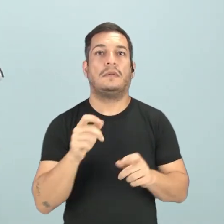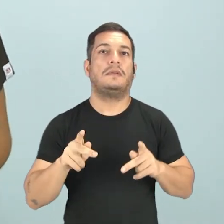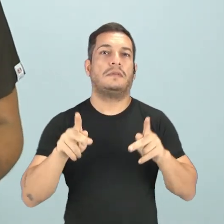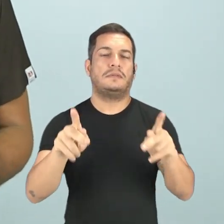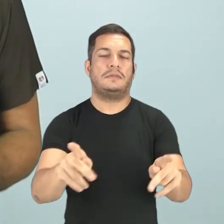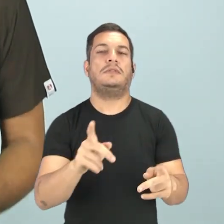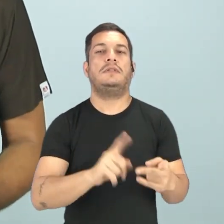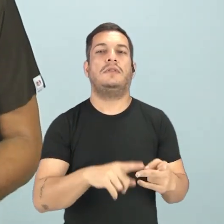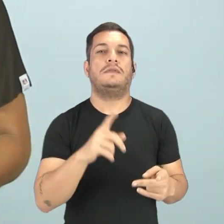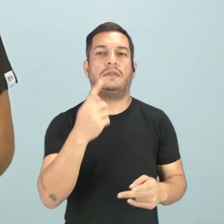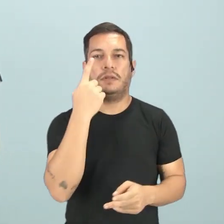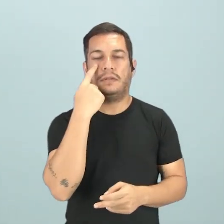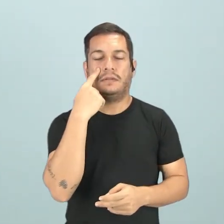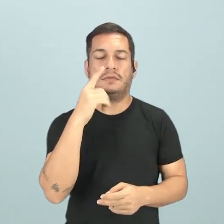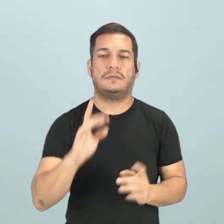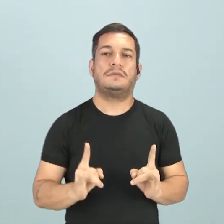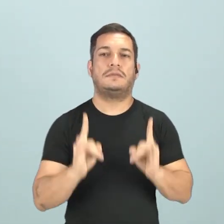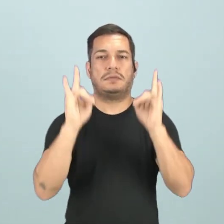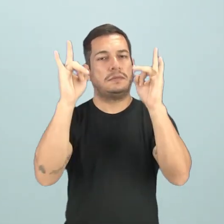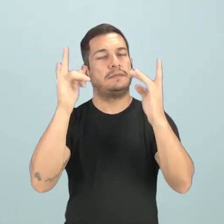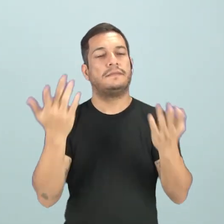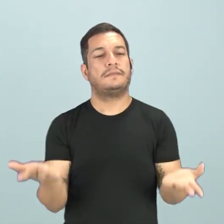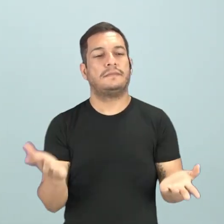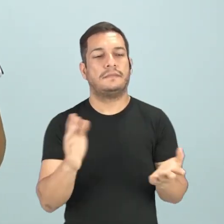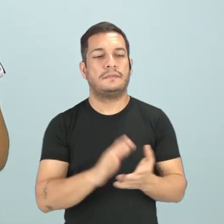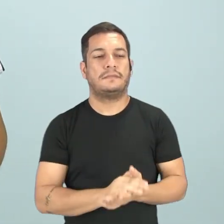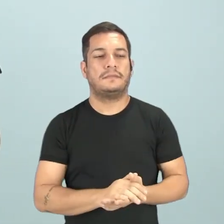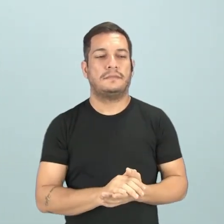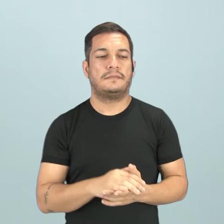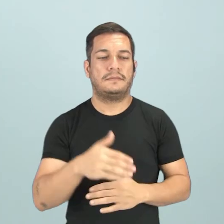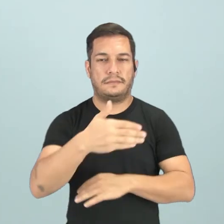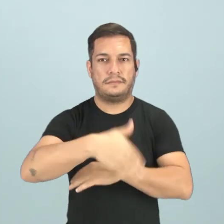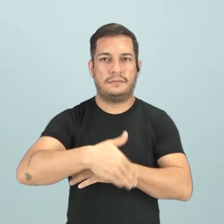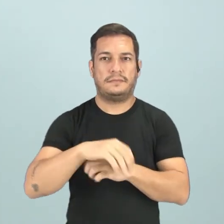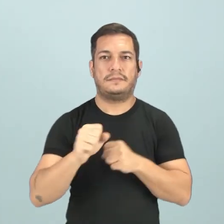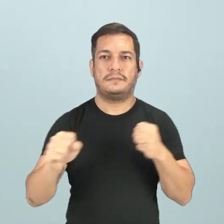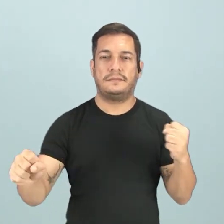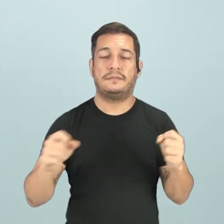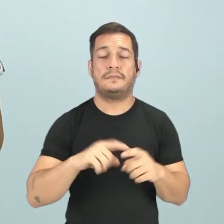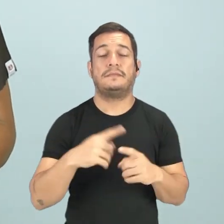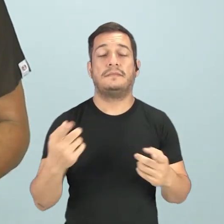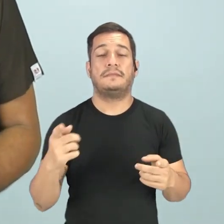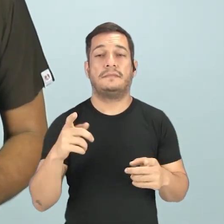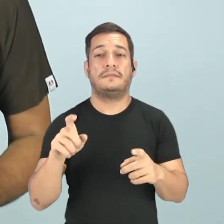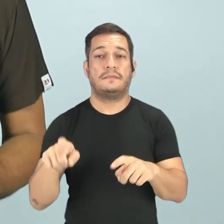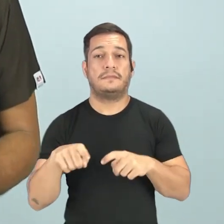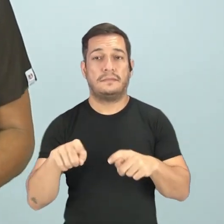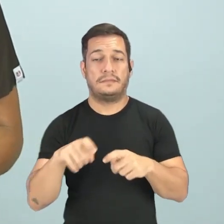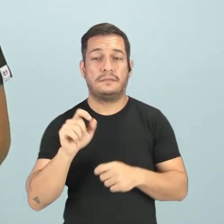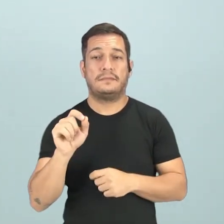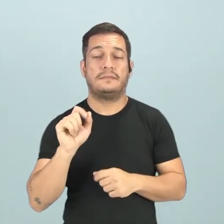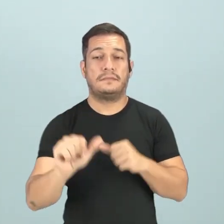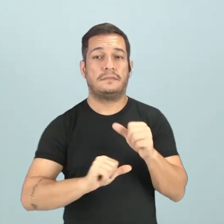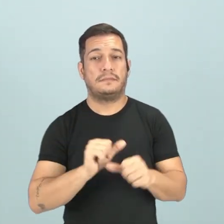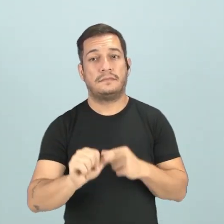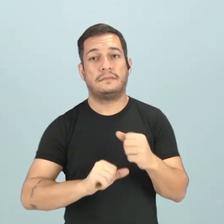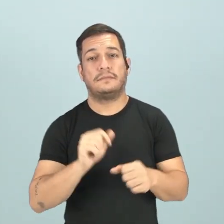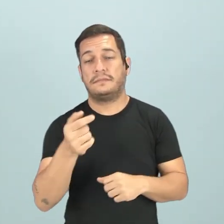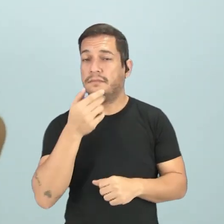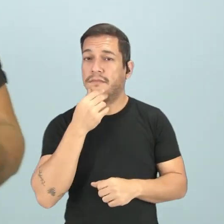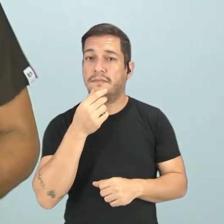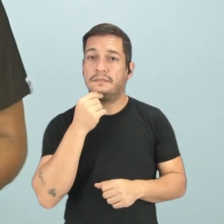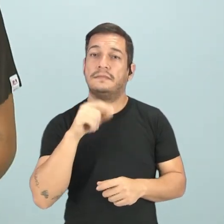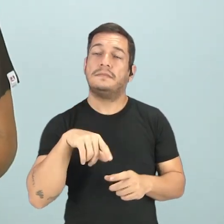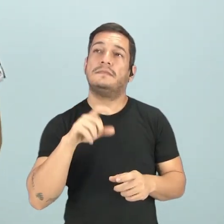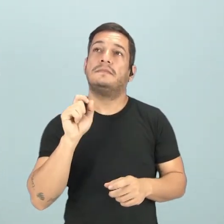né? Viadutos, prédios, né? Grandes avenidas. Já a paisagem rural ela é transformada e modificada pelo homem